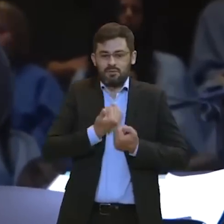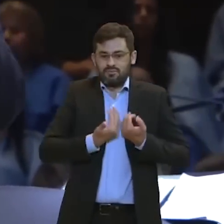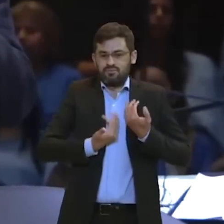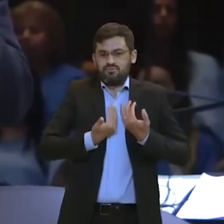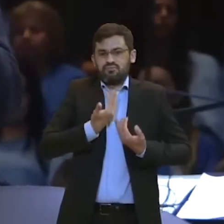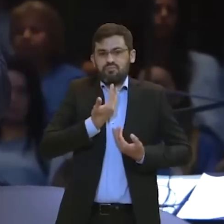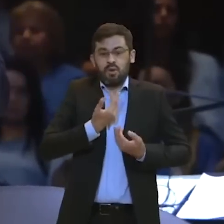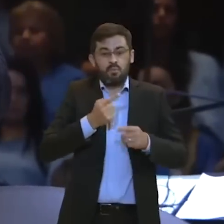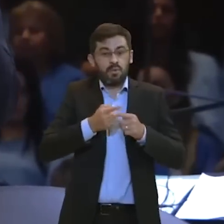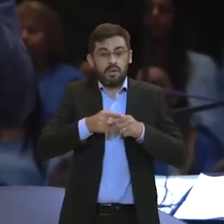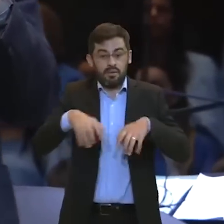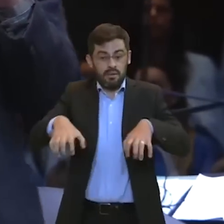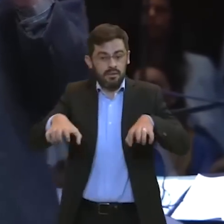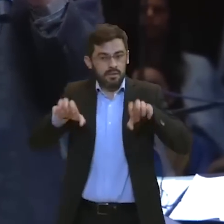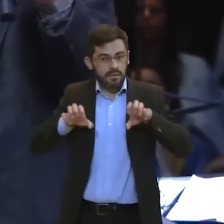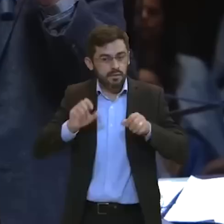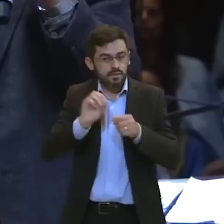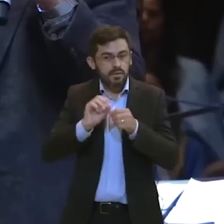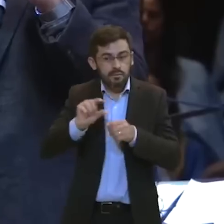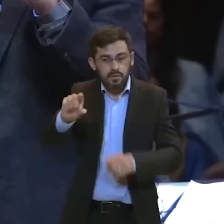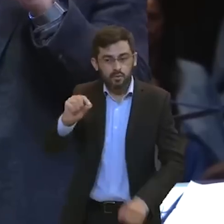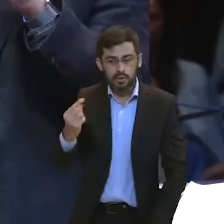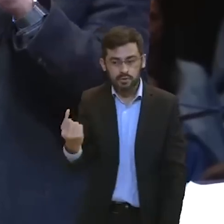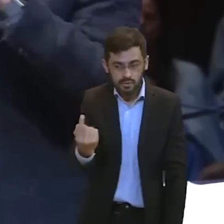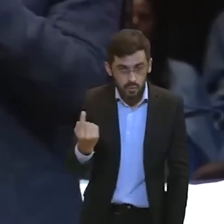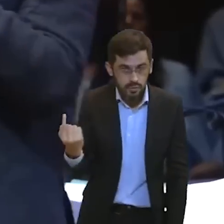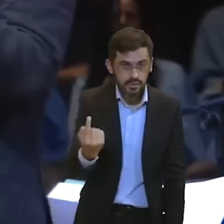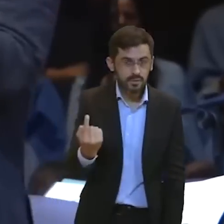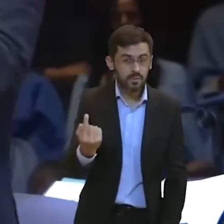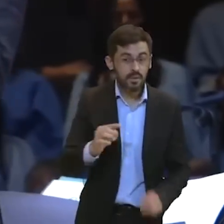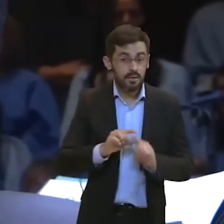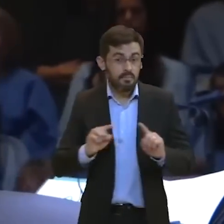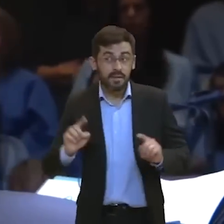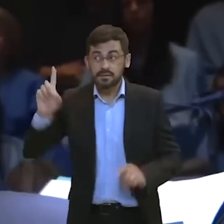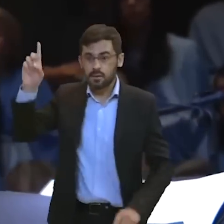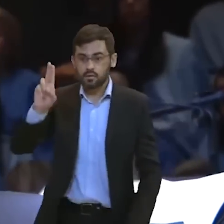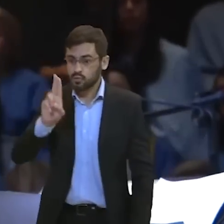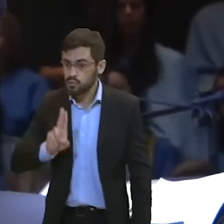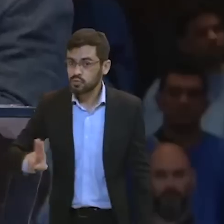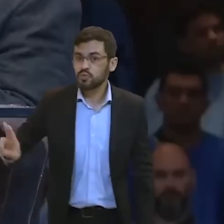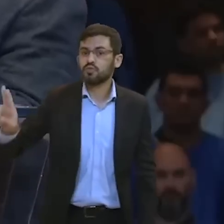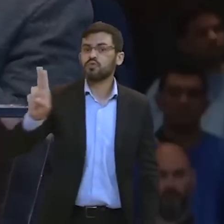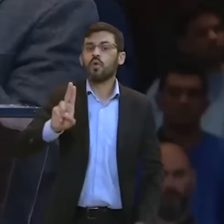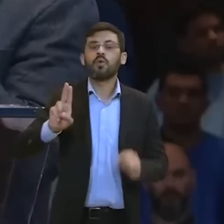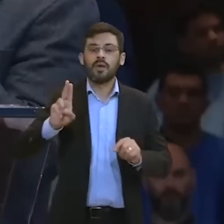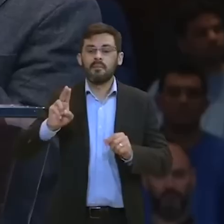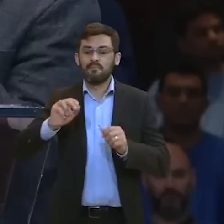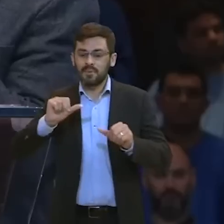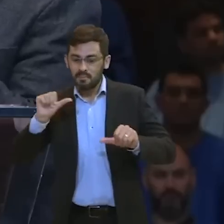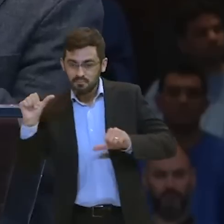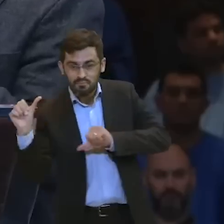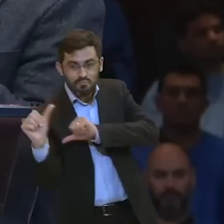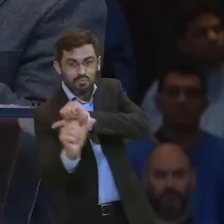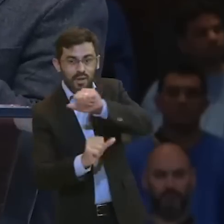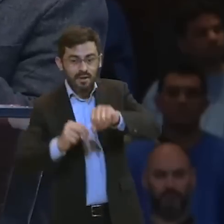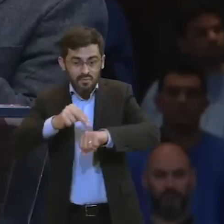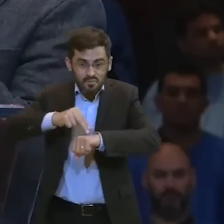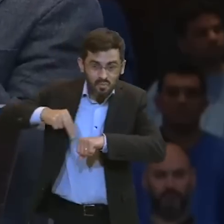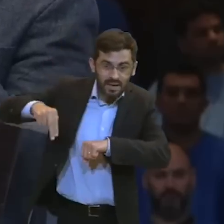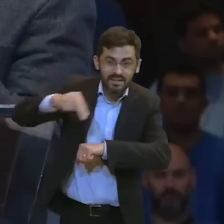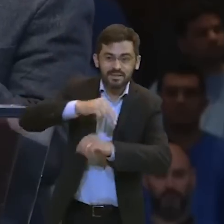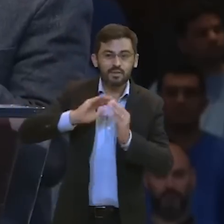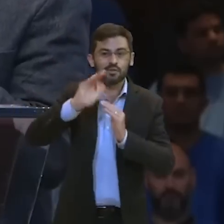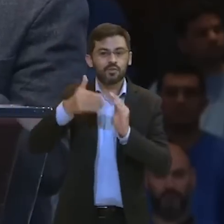Esse homem tomou uma decisão sozinho, mas ele foi usado por Deus para uma nação inteira ser avivada, mas